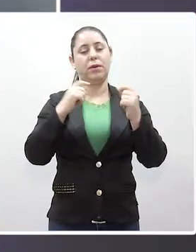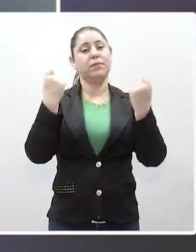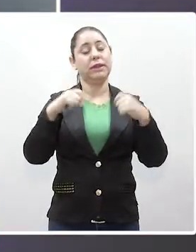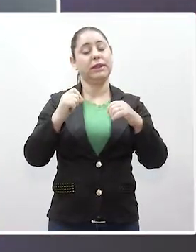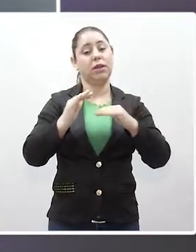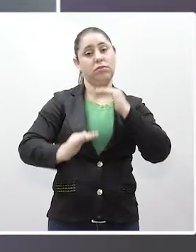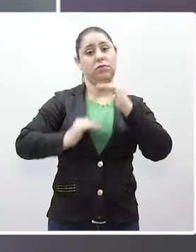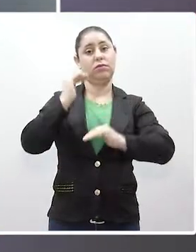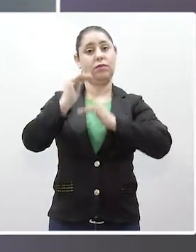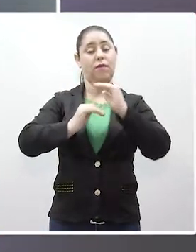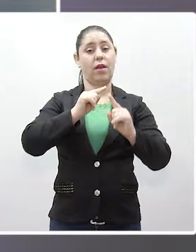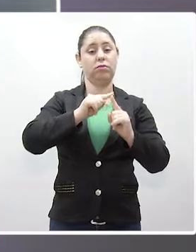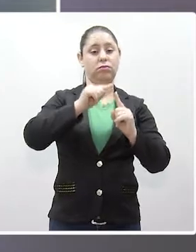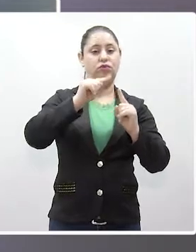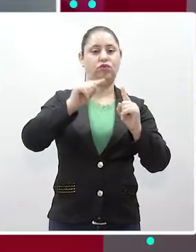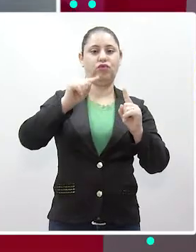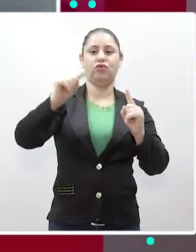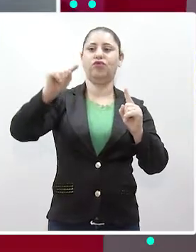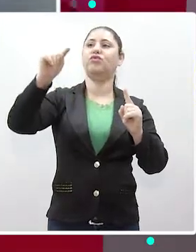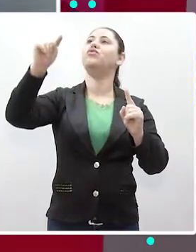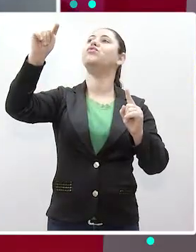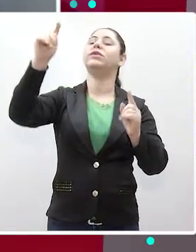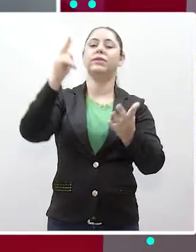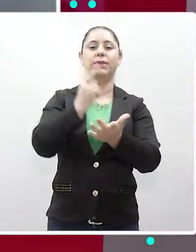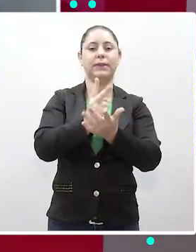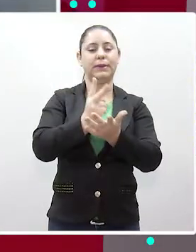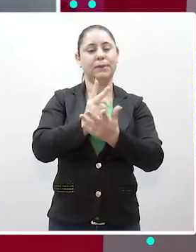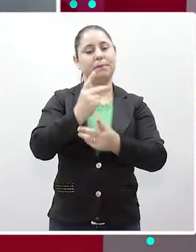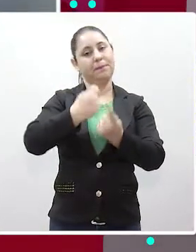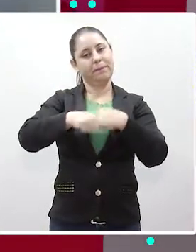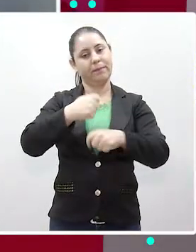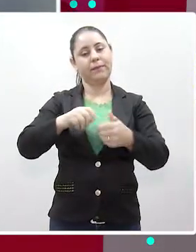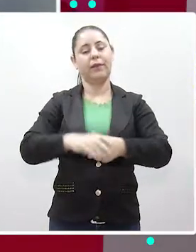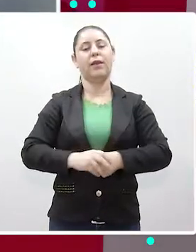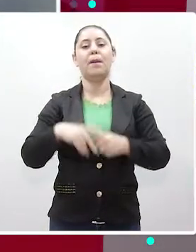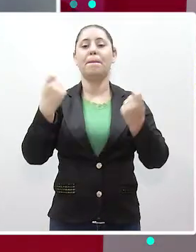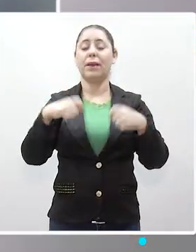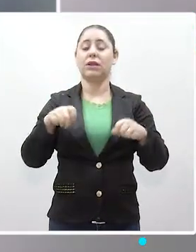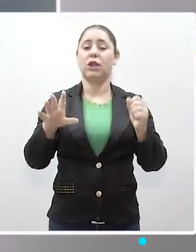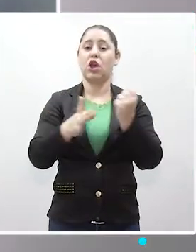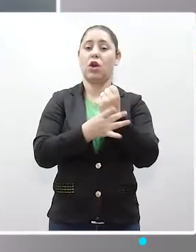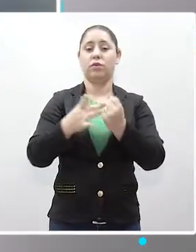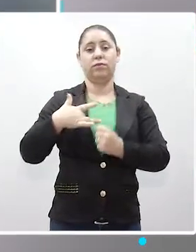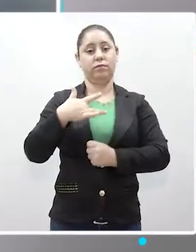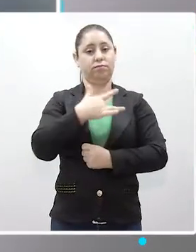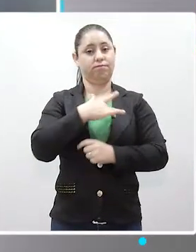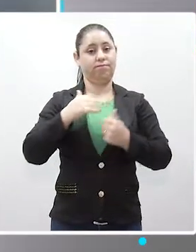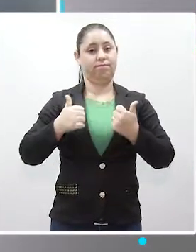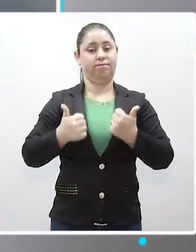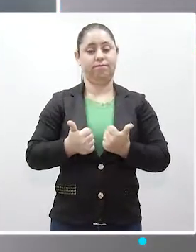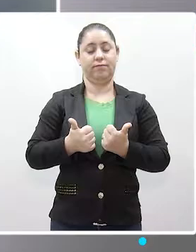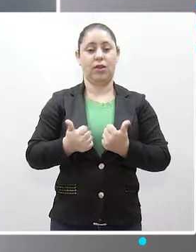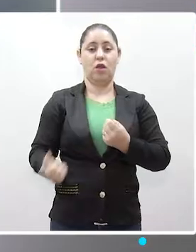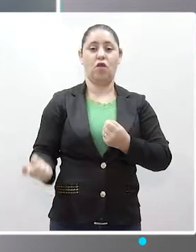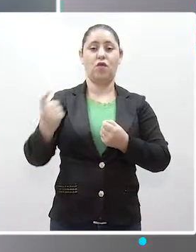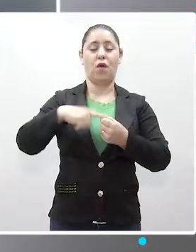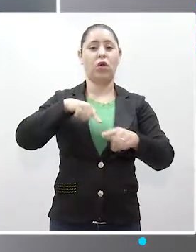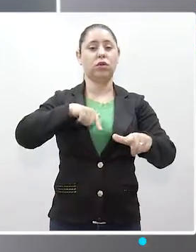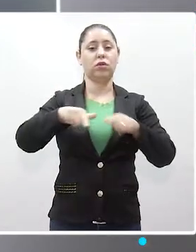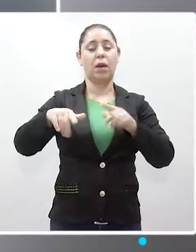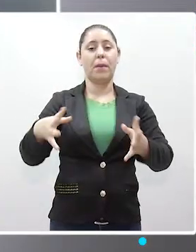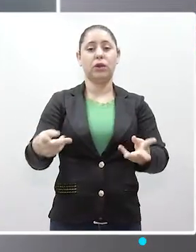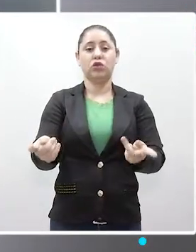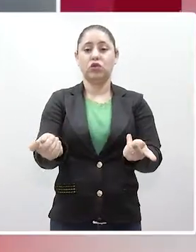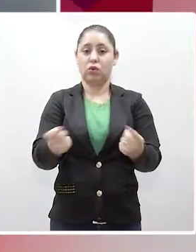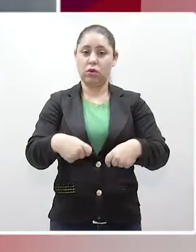isso. Então a gente precisa garantir as condições sanitárias, né? Garantir também a retomada do emprego